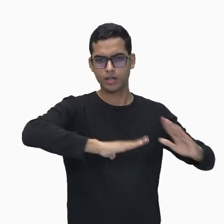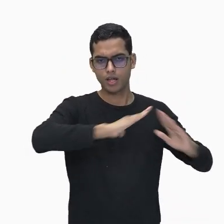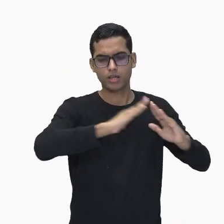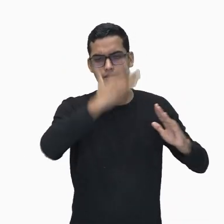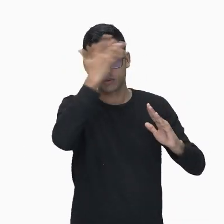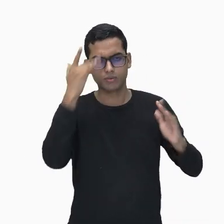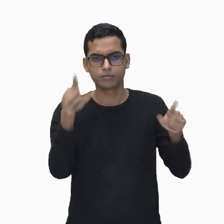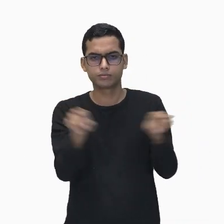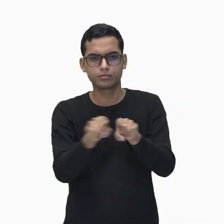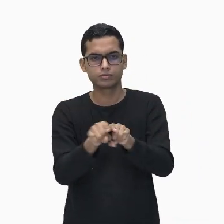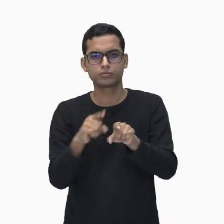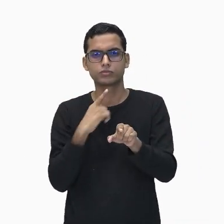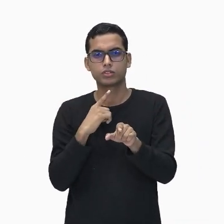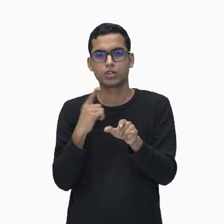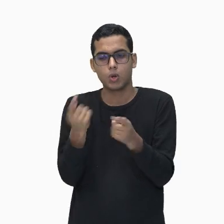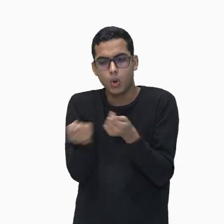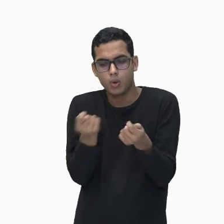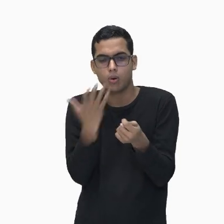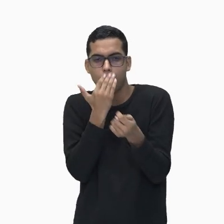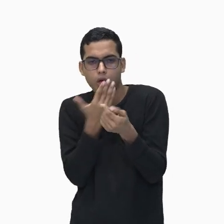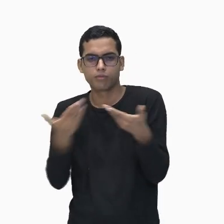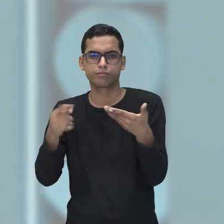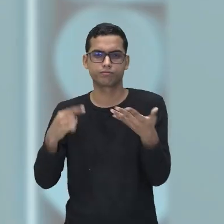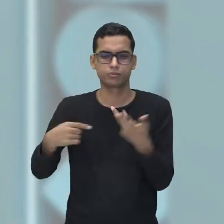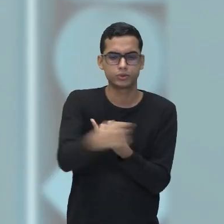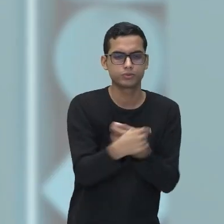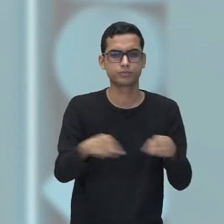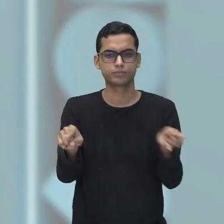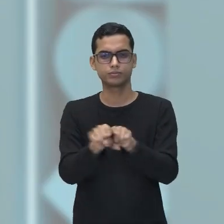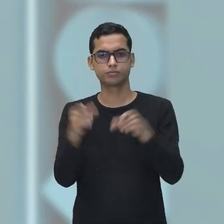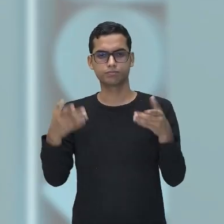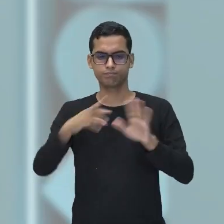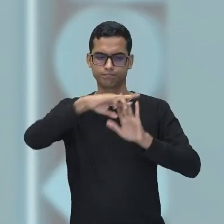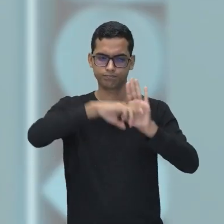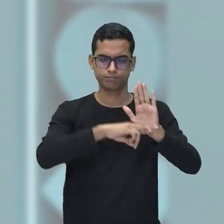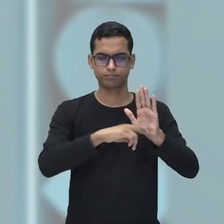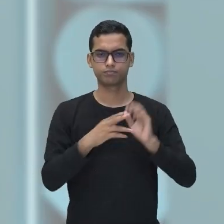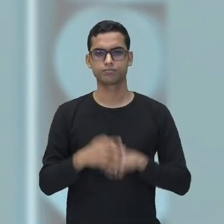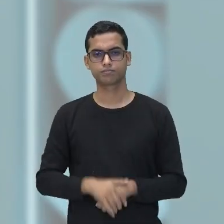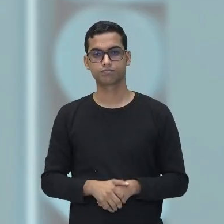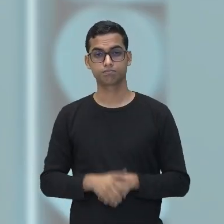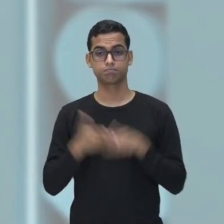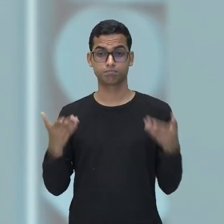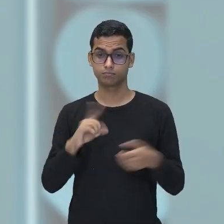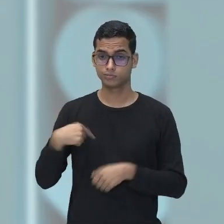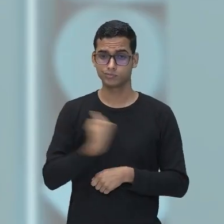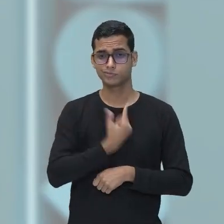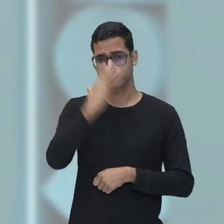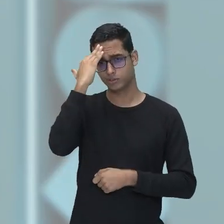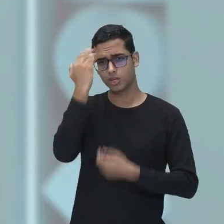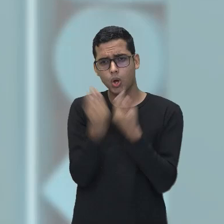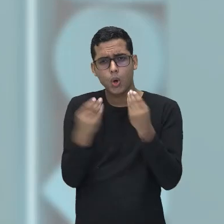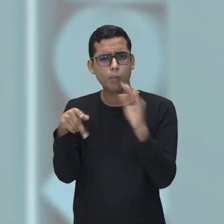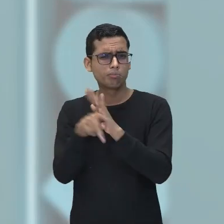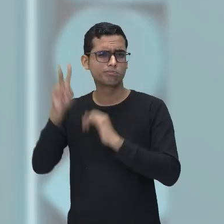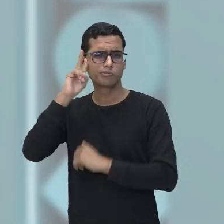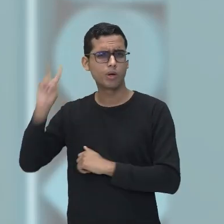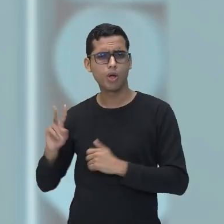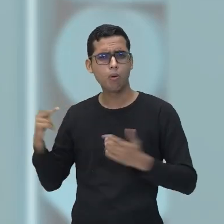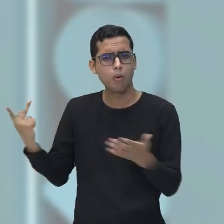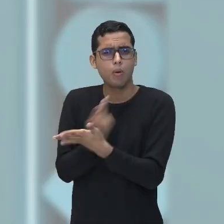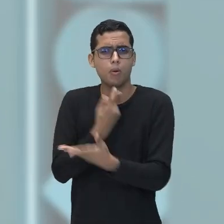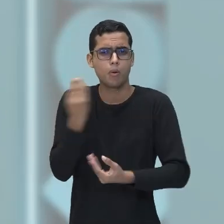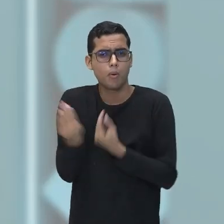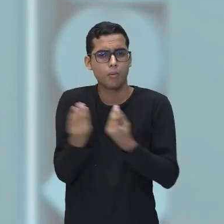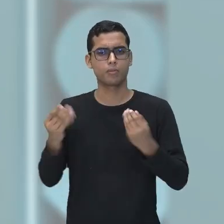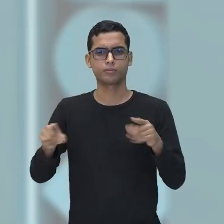para contextualizar também um pouco para que nós possamos entender um pouco mais sobre essa história do Ensaio sobre a